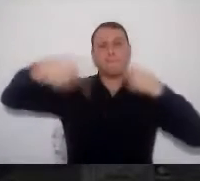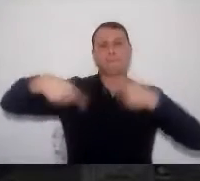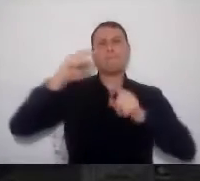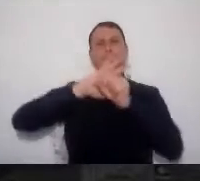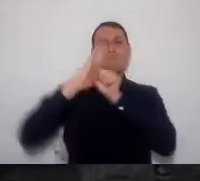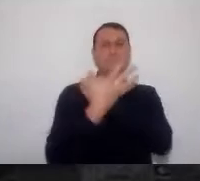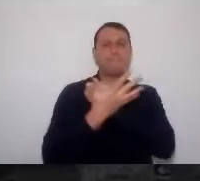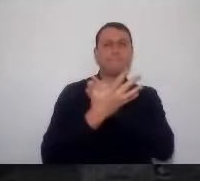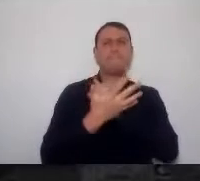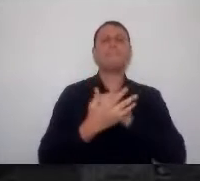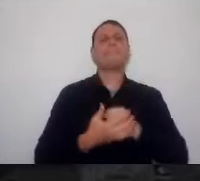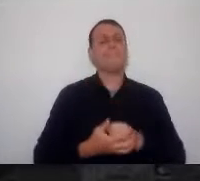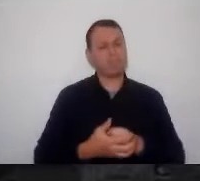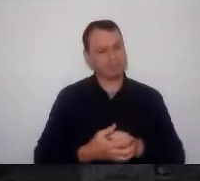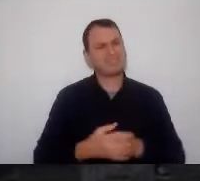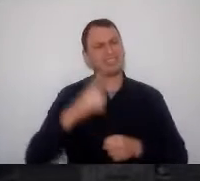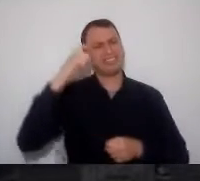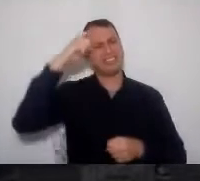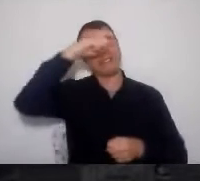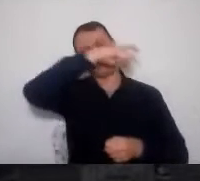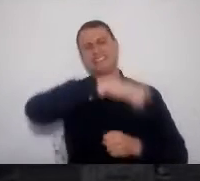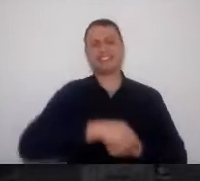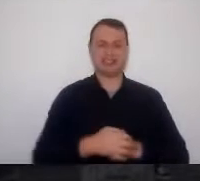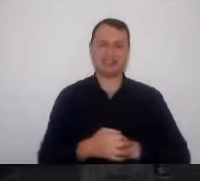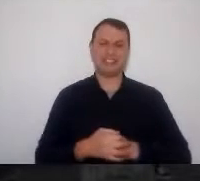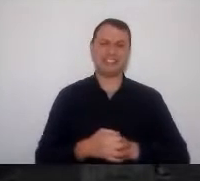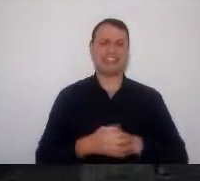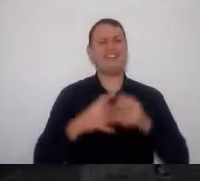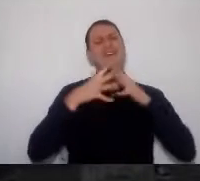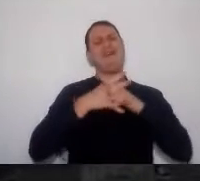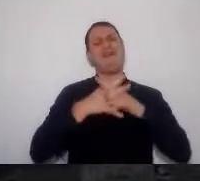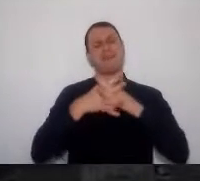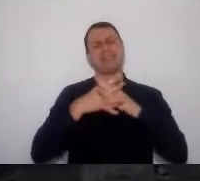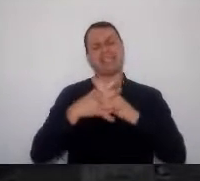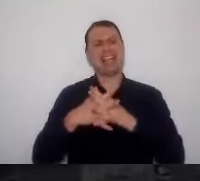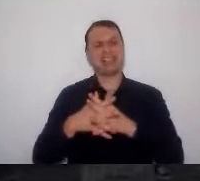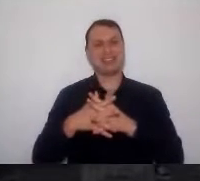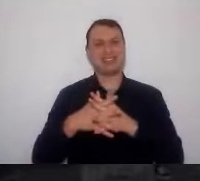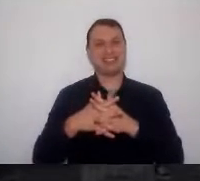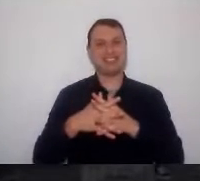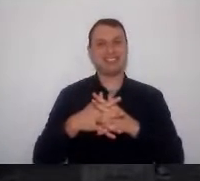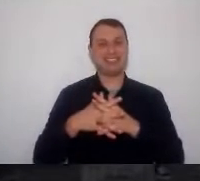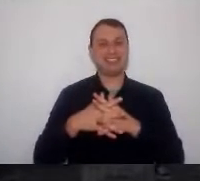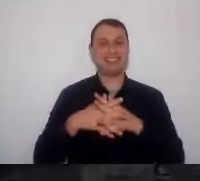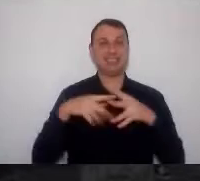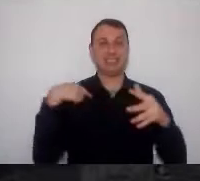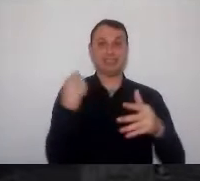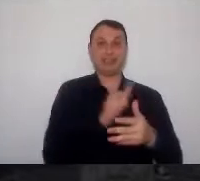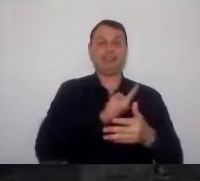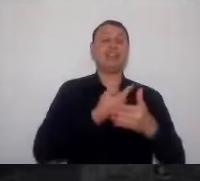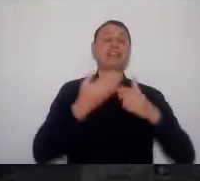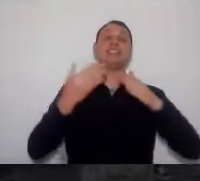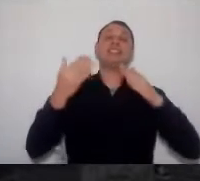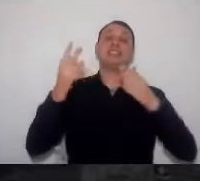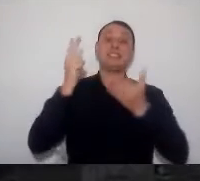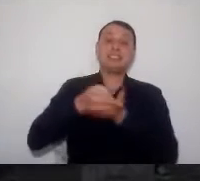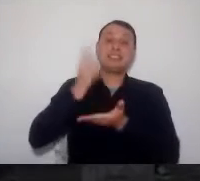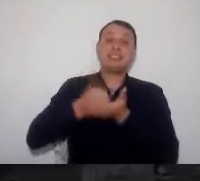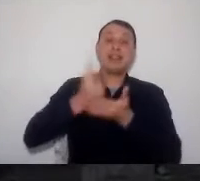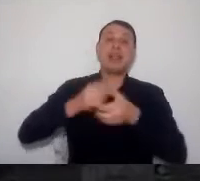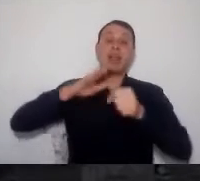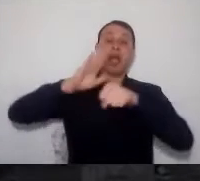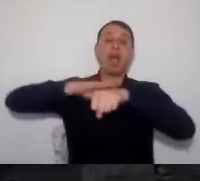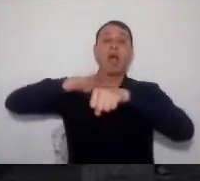pandêmica é muito difícil, é muito complicada. Nós estamos atravessando uma